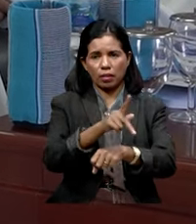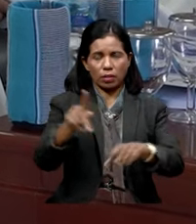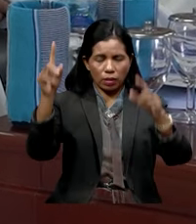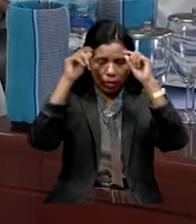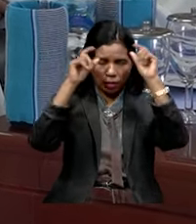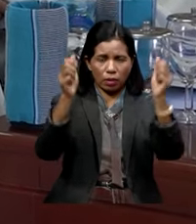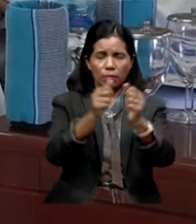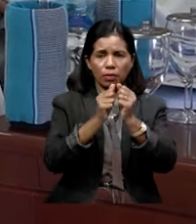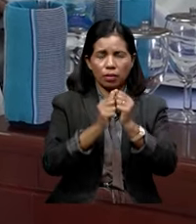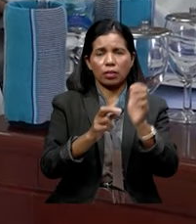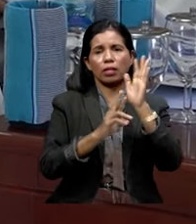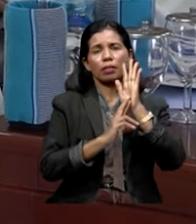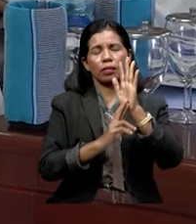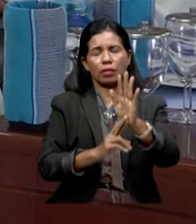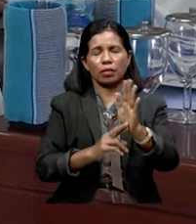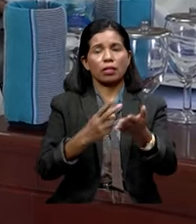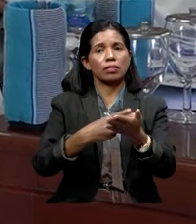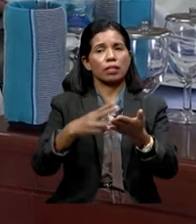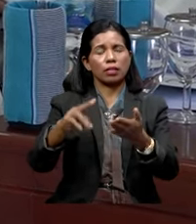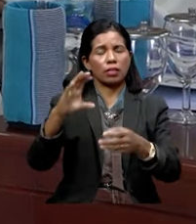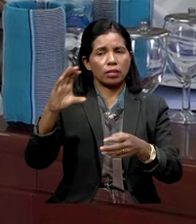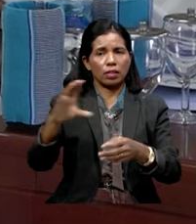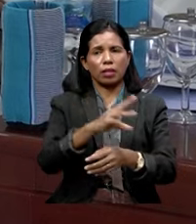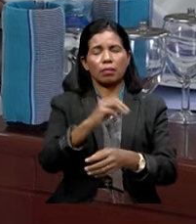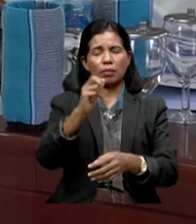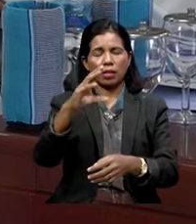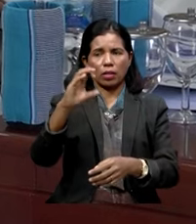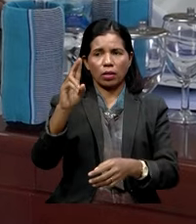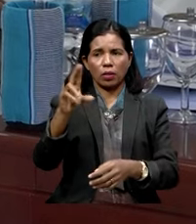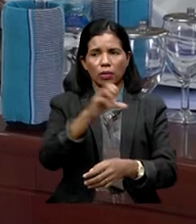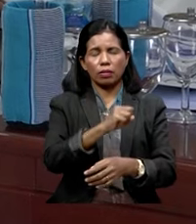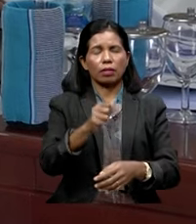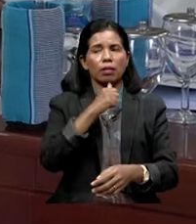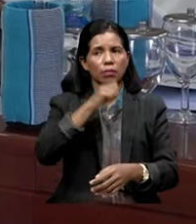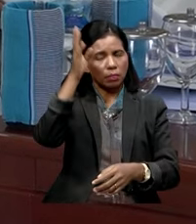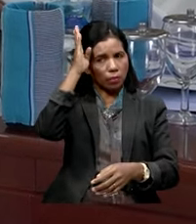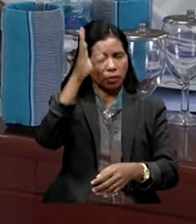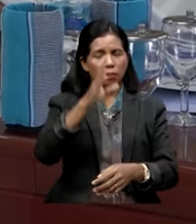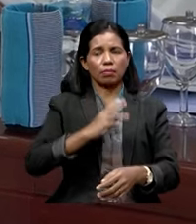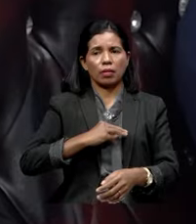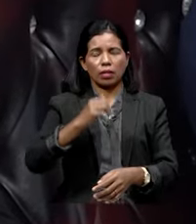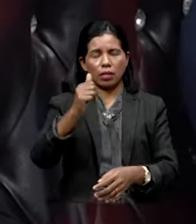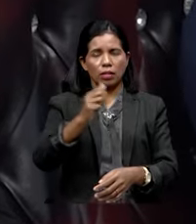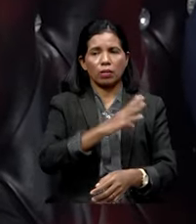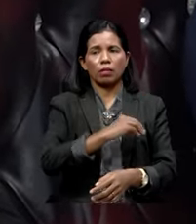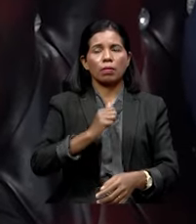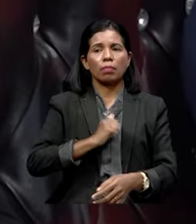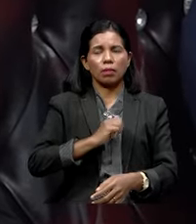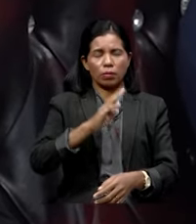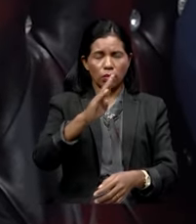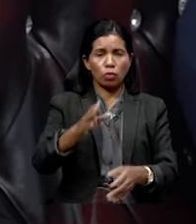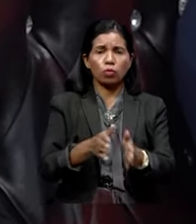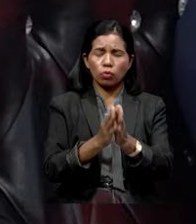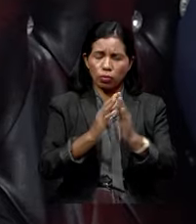Timor-Leste, Hamutu com representante Santa Sé, Monsenhor Marcos Prezi, Bispo Diocese Maliana, no Baucau, Rusba Ukuna em